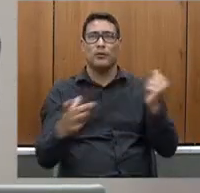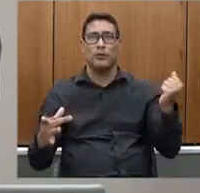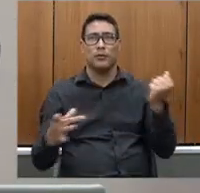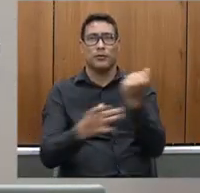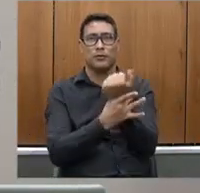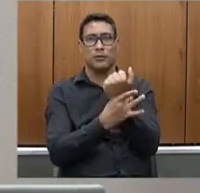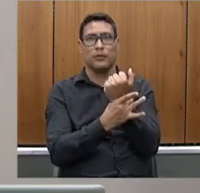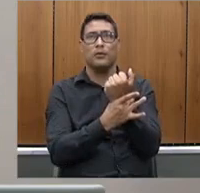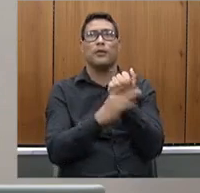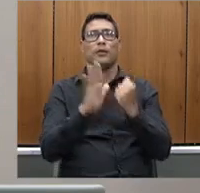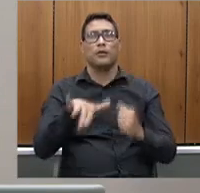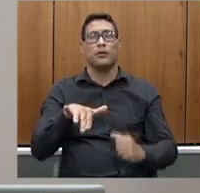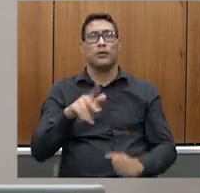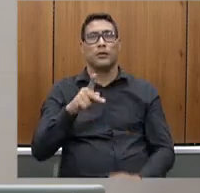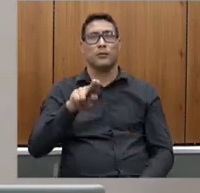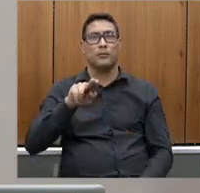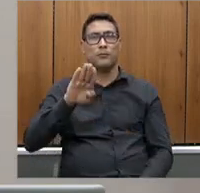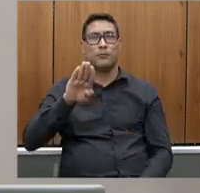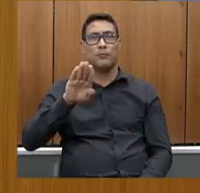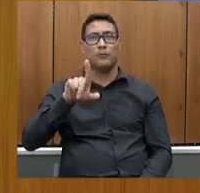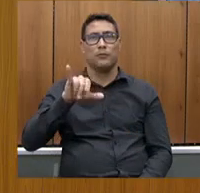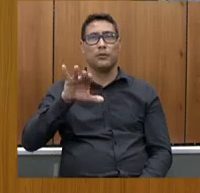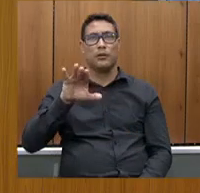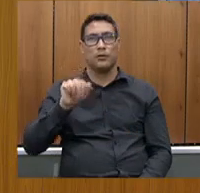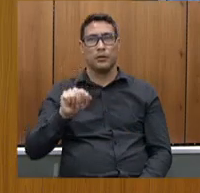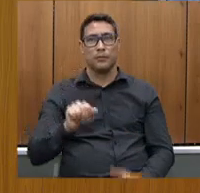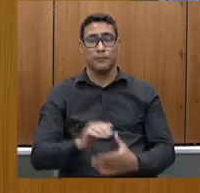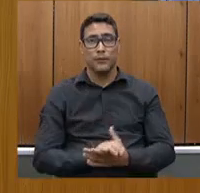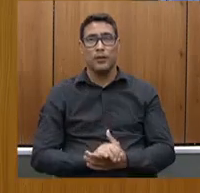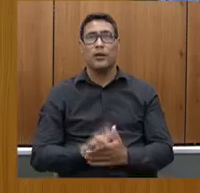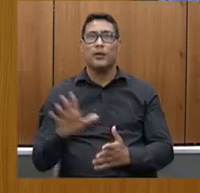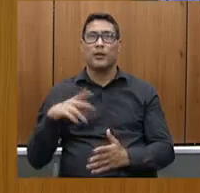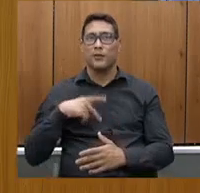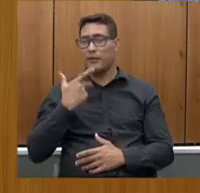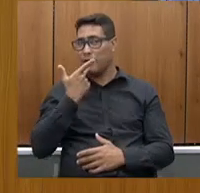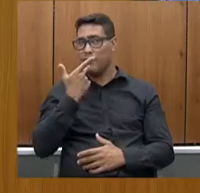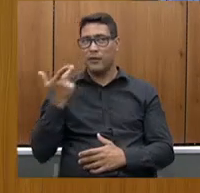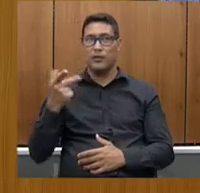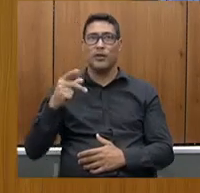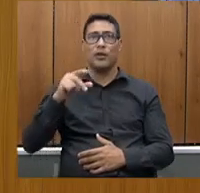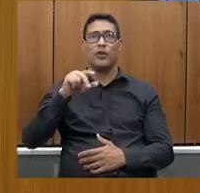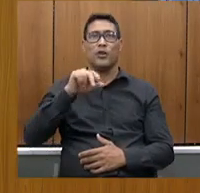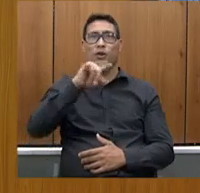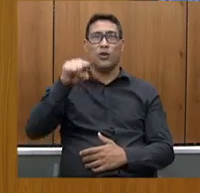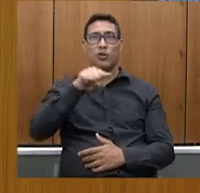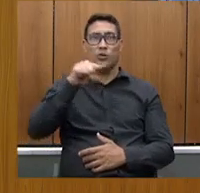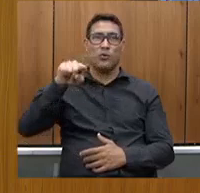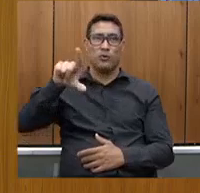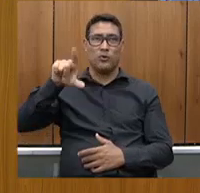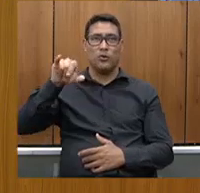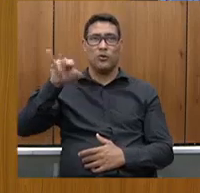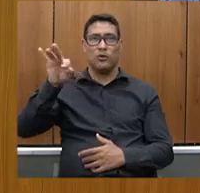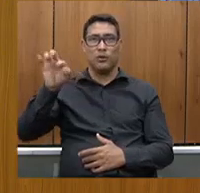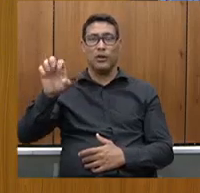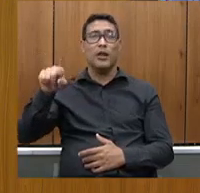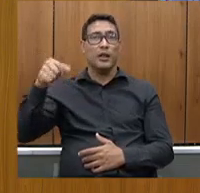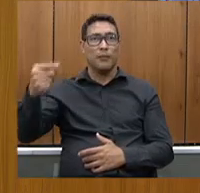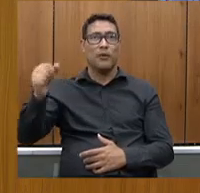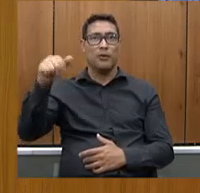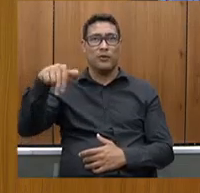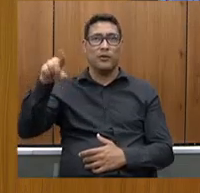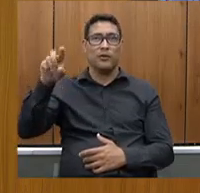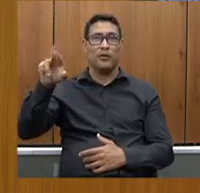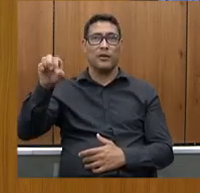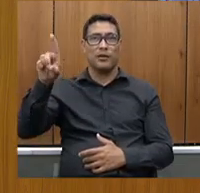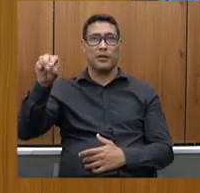agradeço sempre o feliz as contribuições eu tava até brincando aqui com João Leite fora dos microfones João depois dos Andradas e as